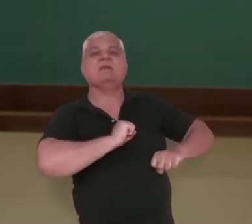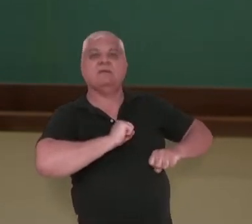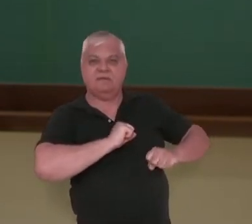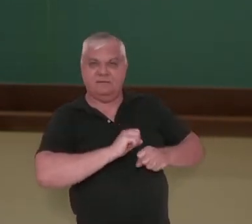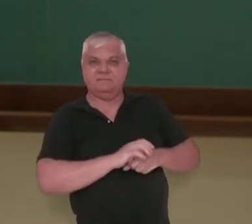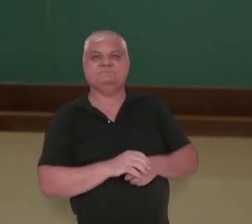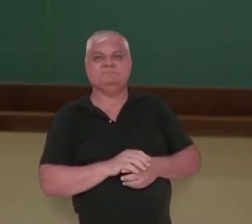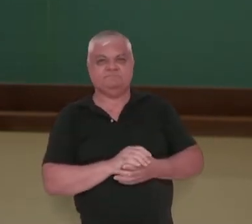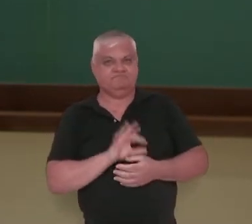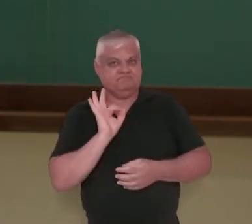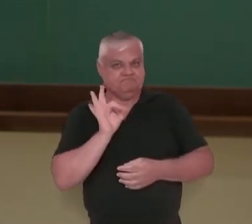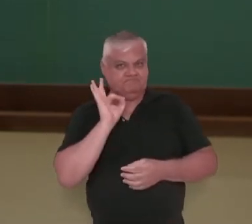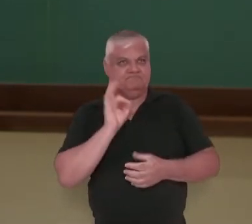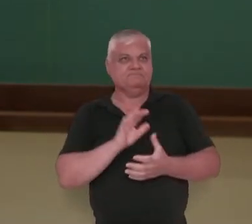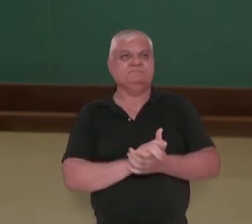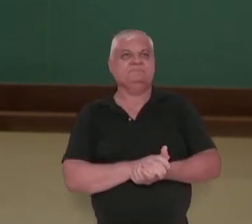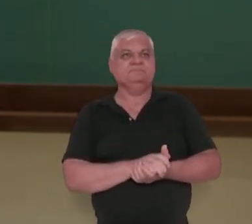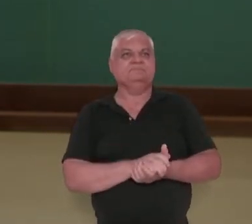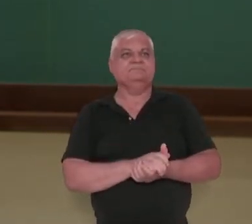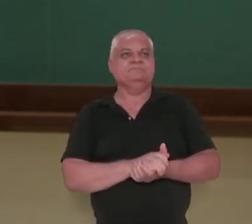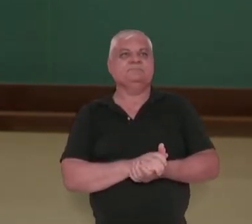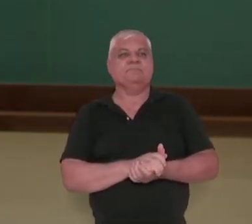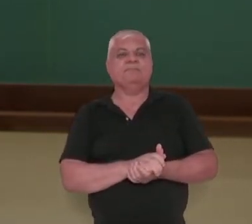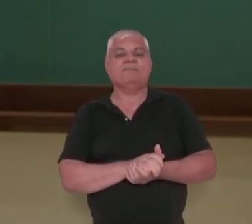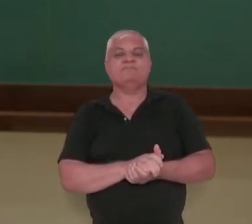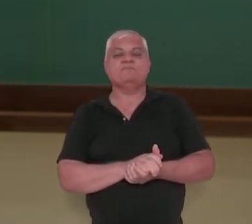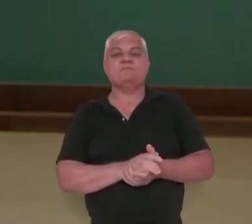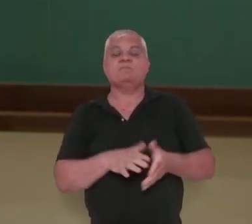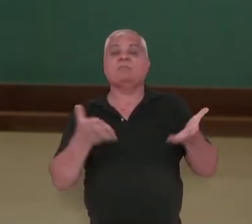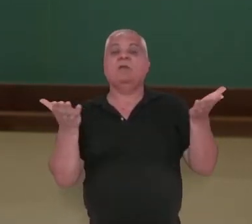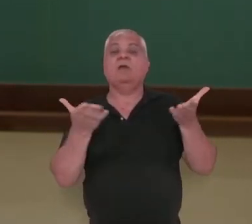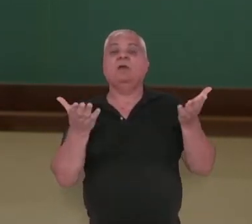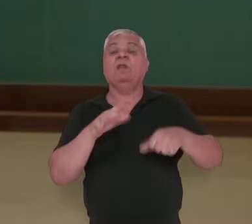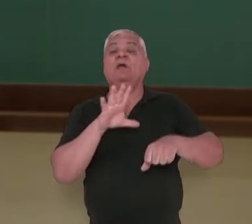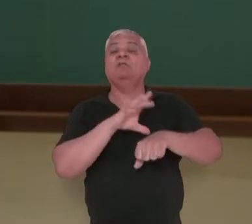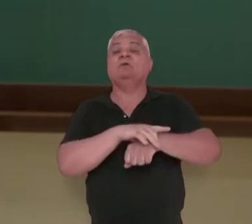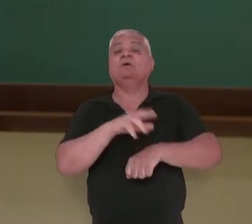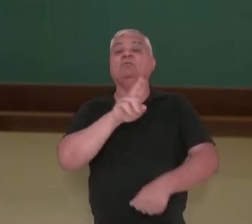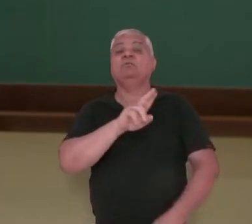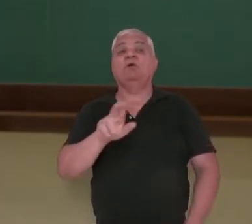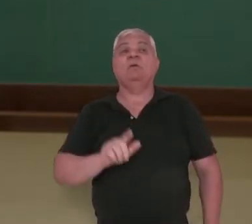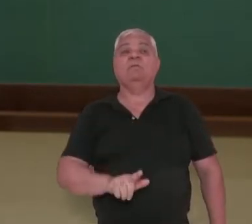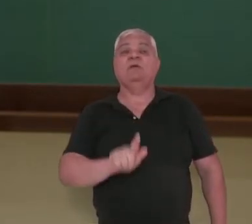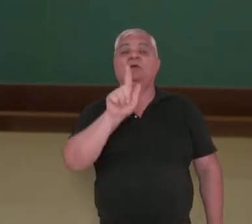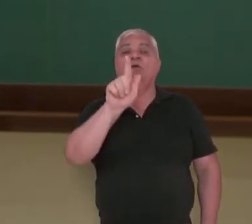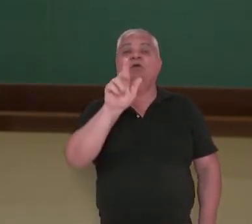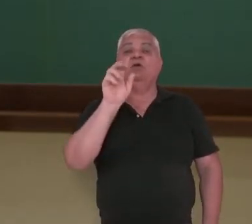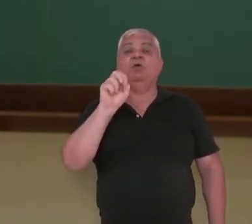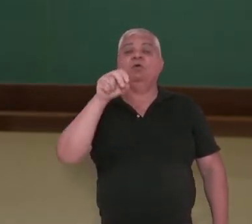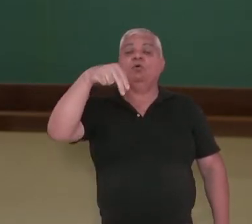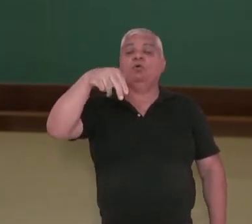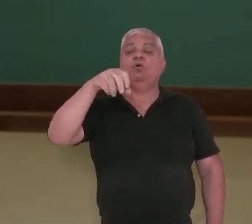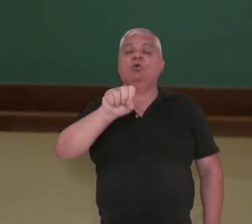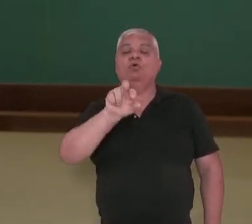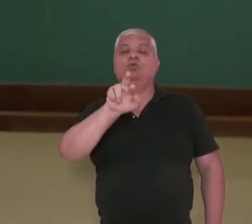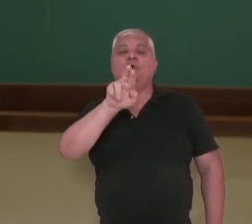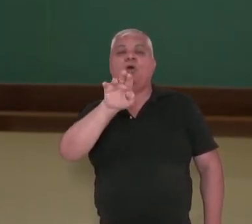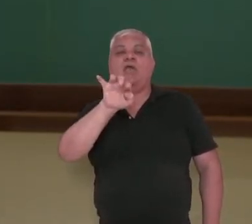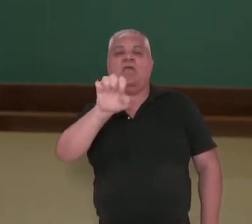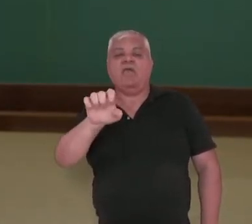bactérias. Ok, minha gente? Vamos falar então de uma doença que é a gonorreia, que é uma